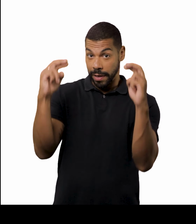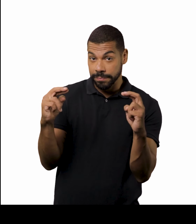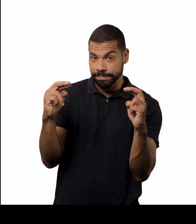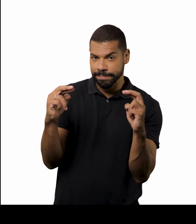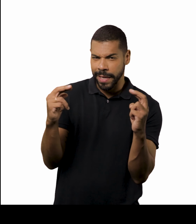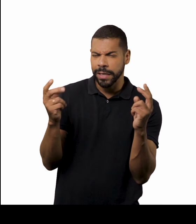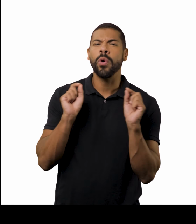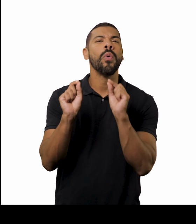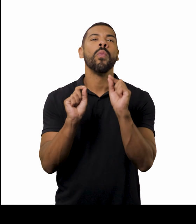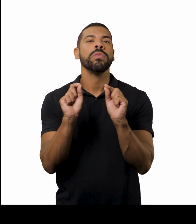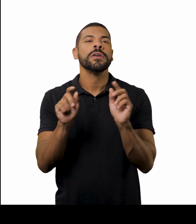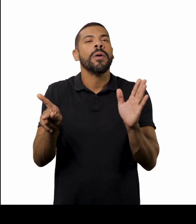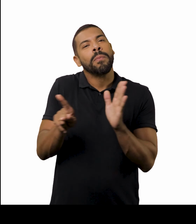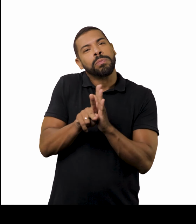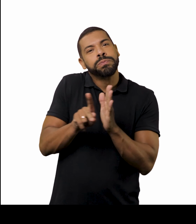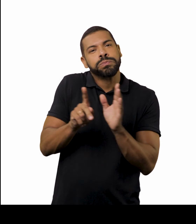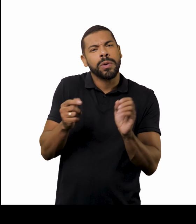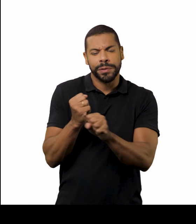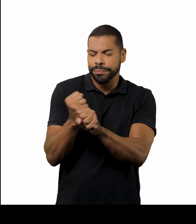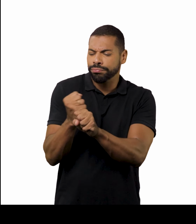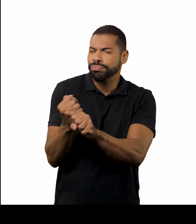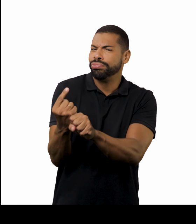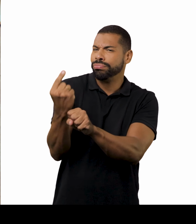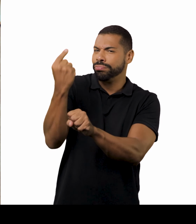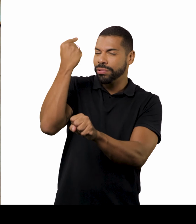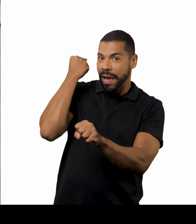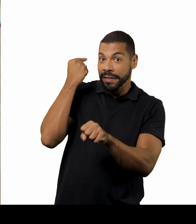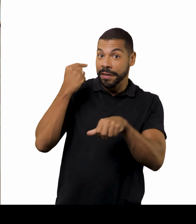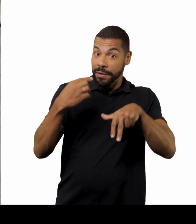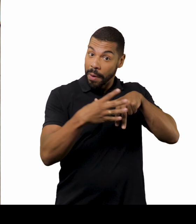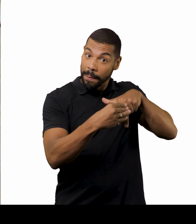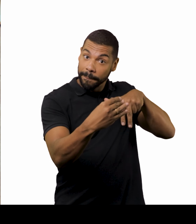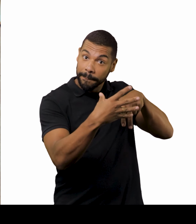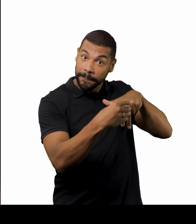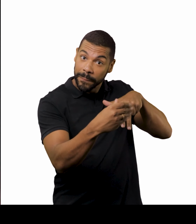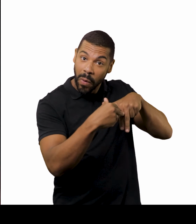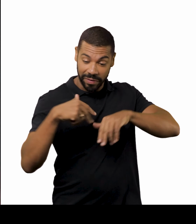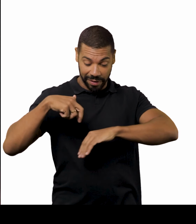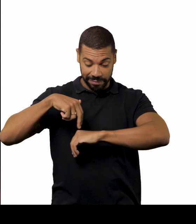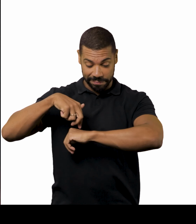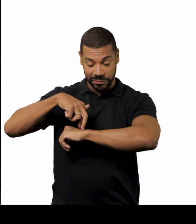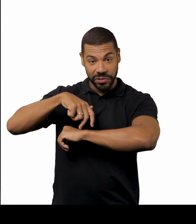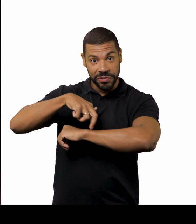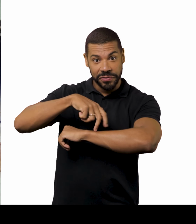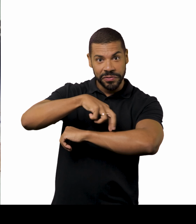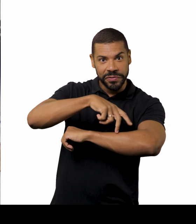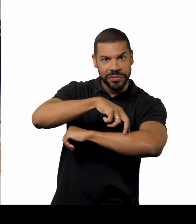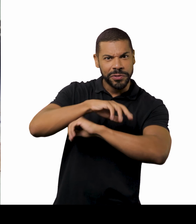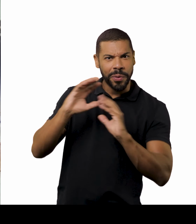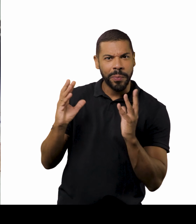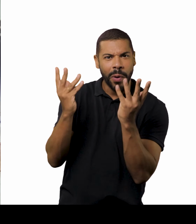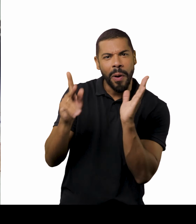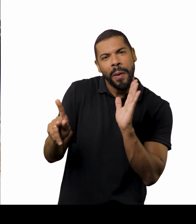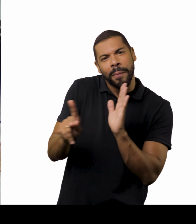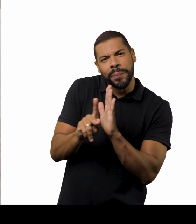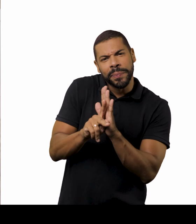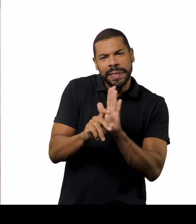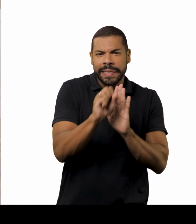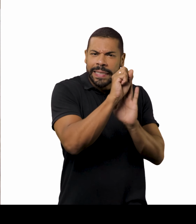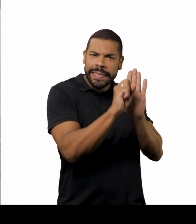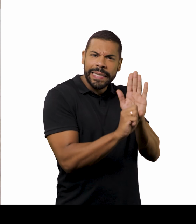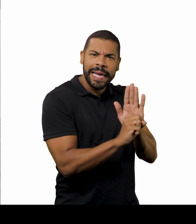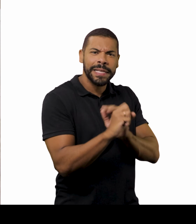MASP tem uma relação que ela é já de longa data com a moda. Tem a presença de desfiles, eventos de moda que acontecem desde